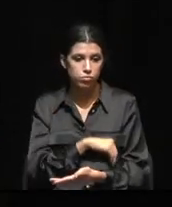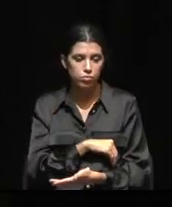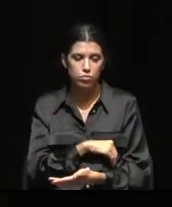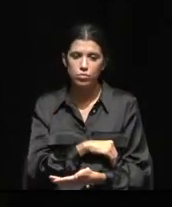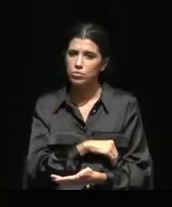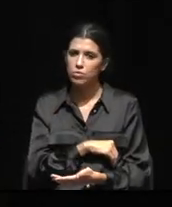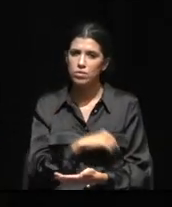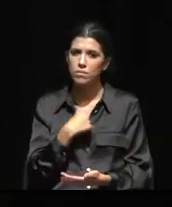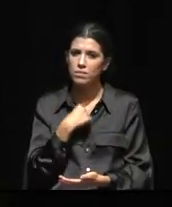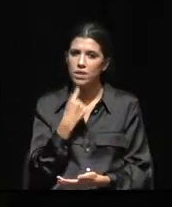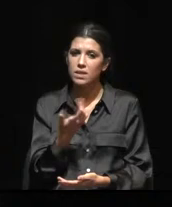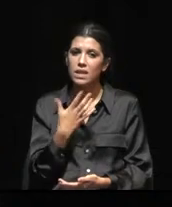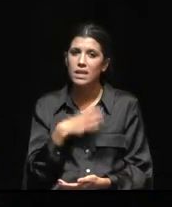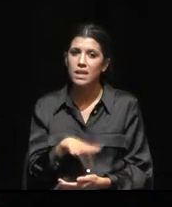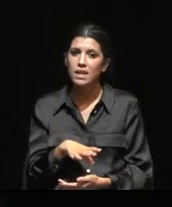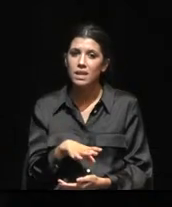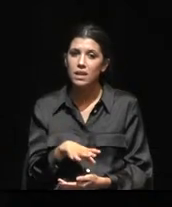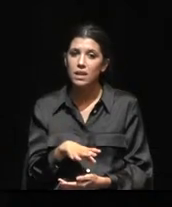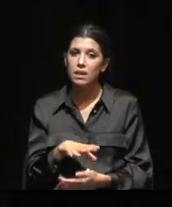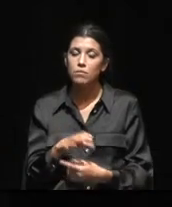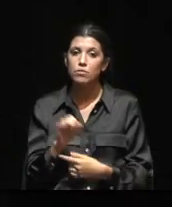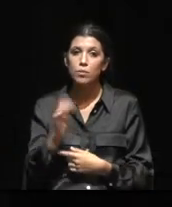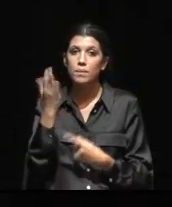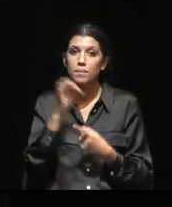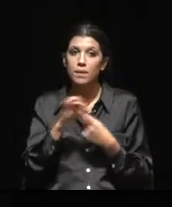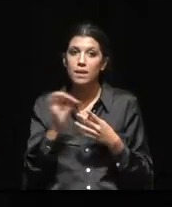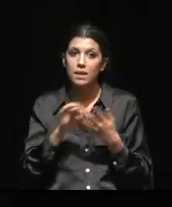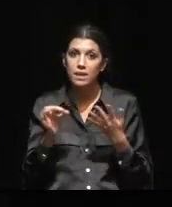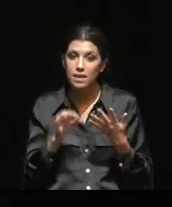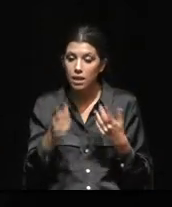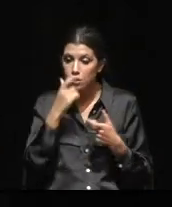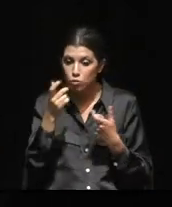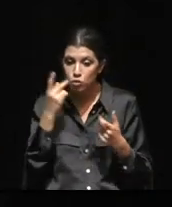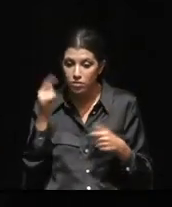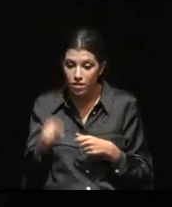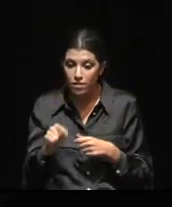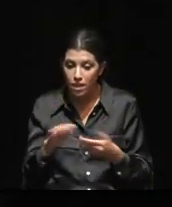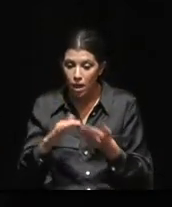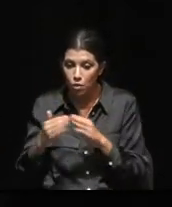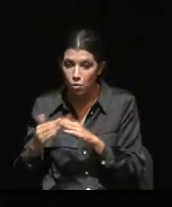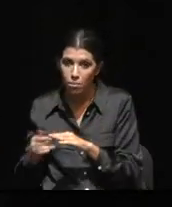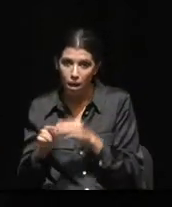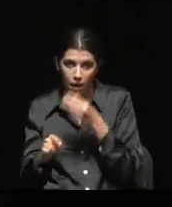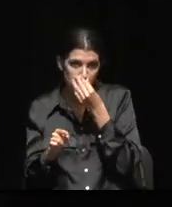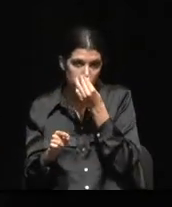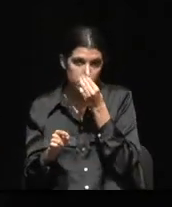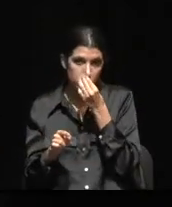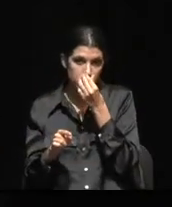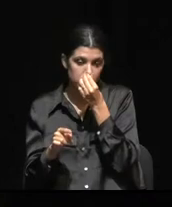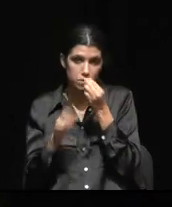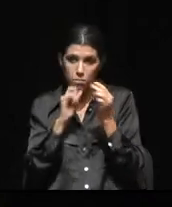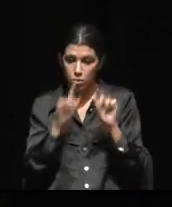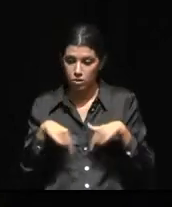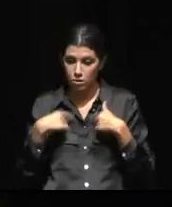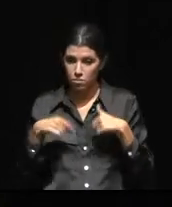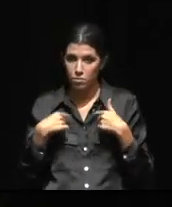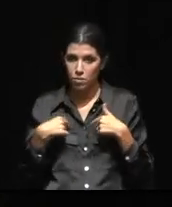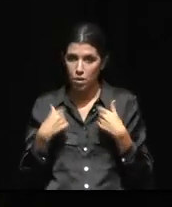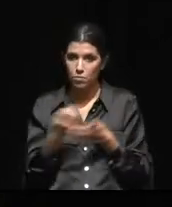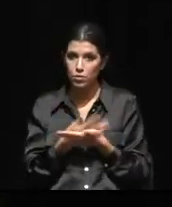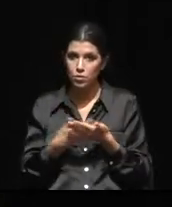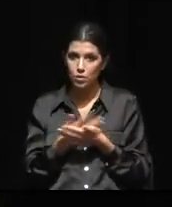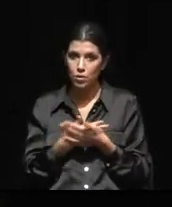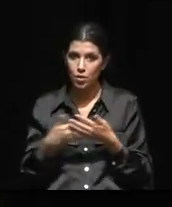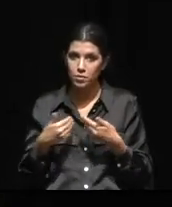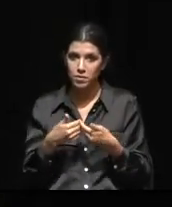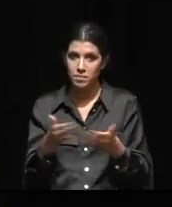aqui a dizer que nós queremos como primeiro critério que os moradores dos bairros municipais possam eles próprios